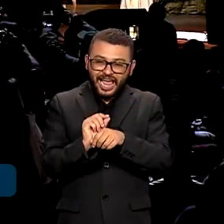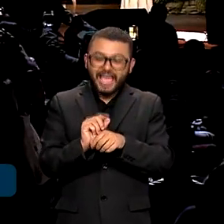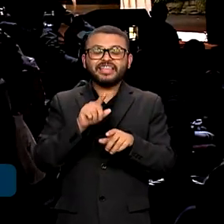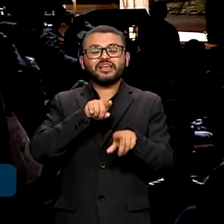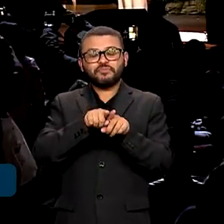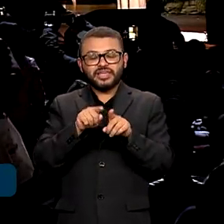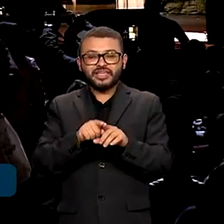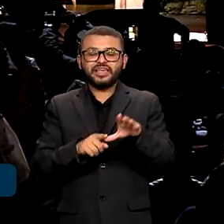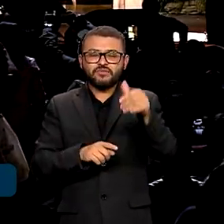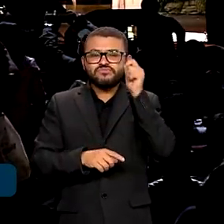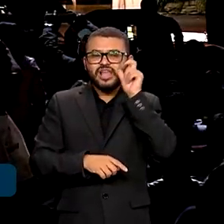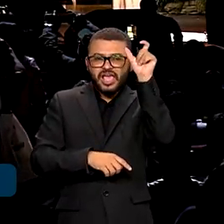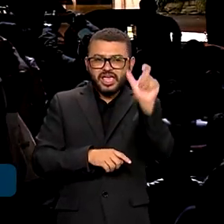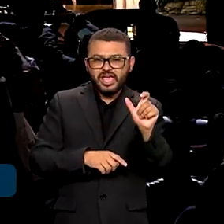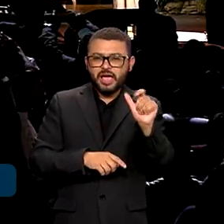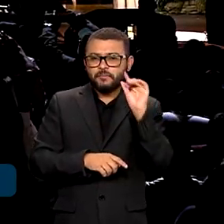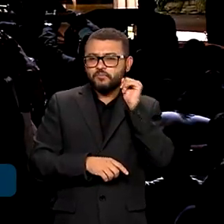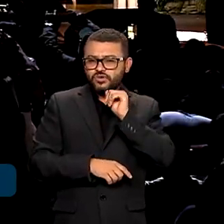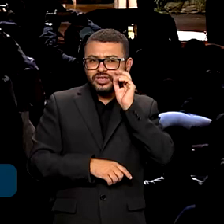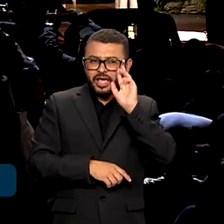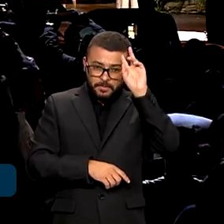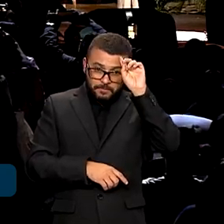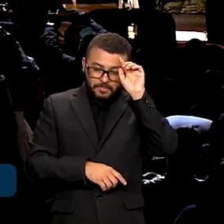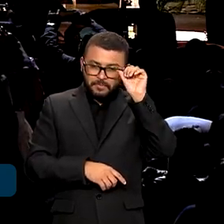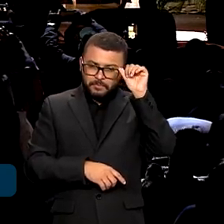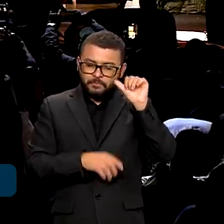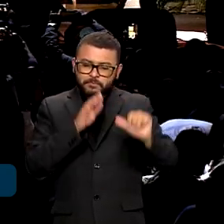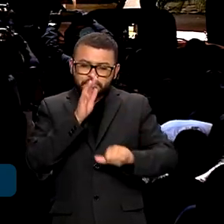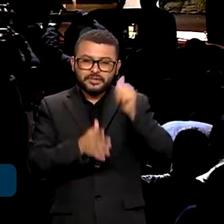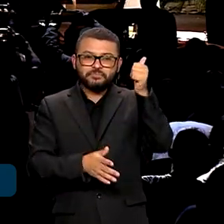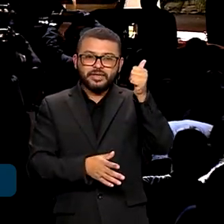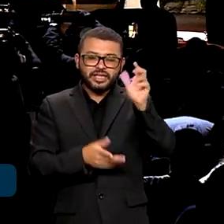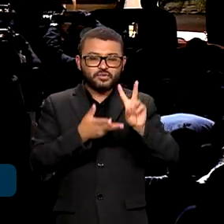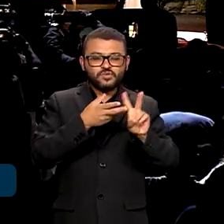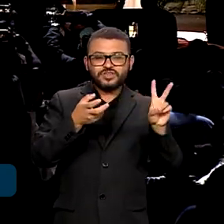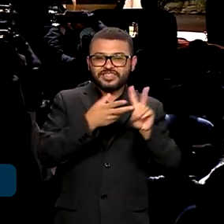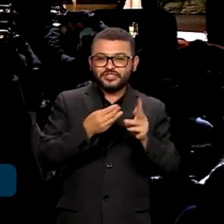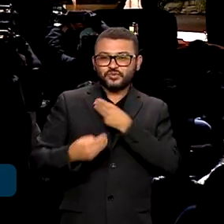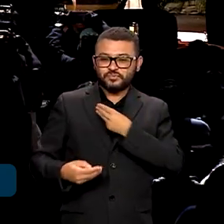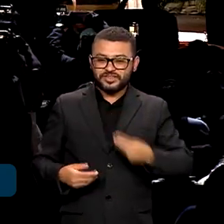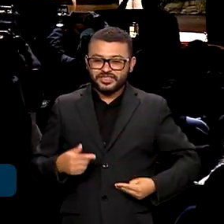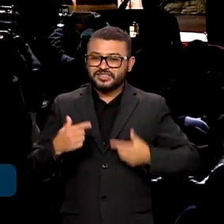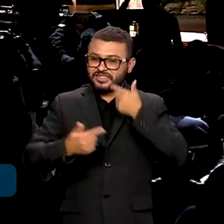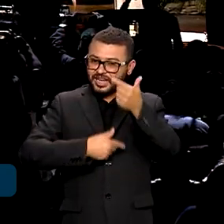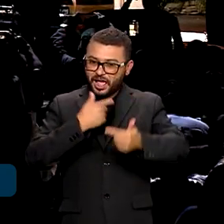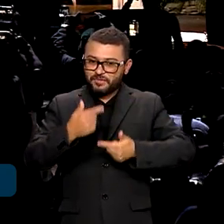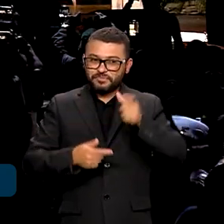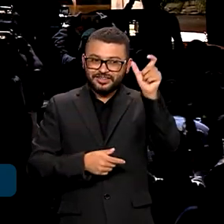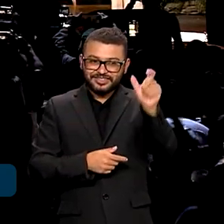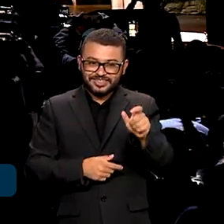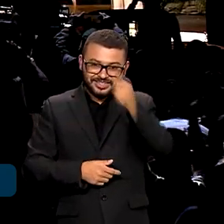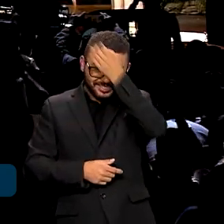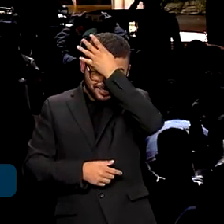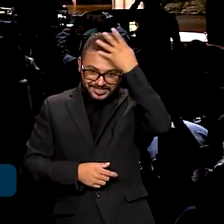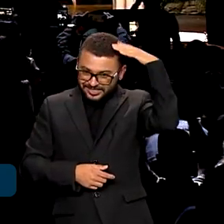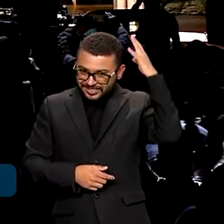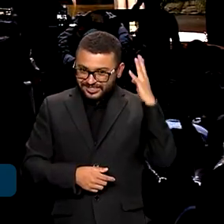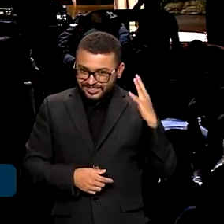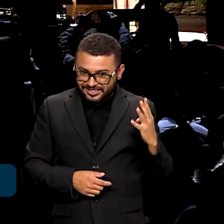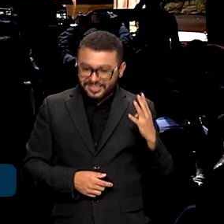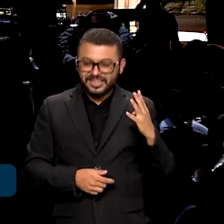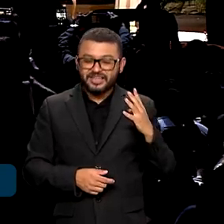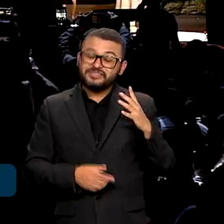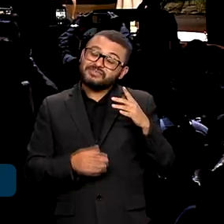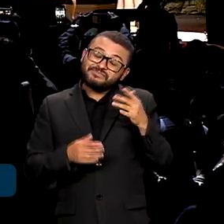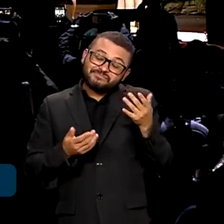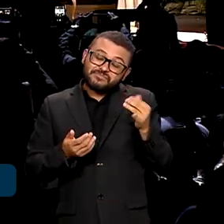aqui representa a primeira mulher indígena ministra em 500 anos de história, Soninha Guajajara, que por